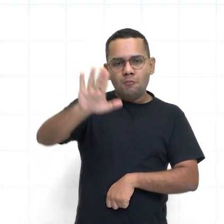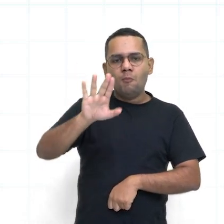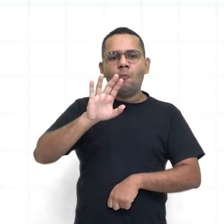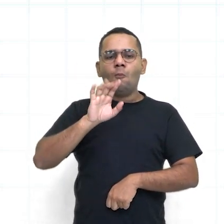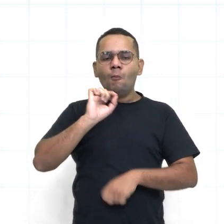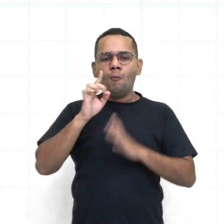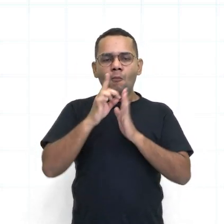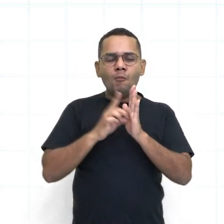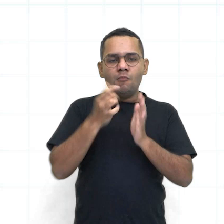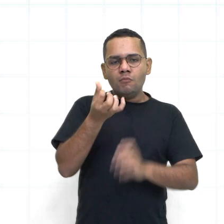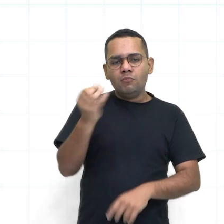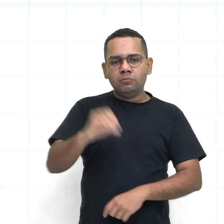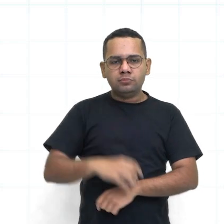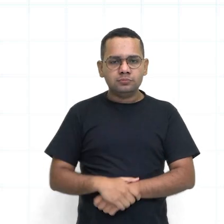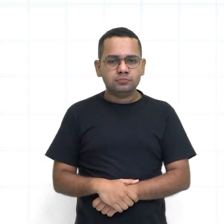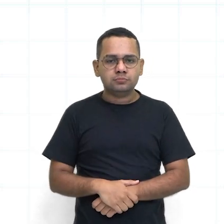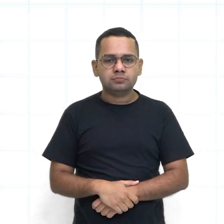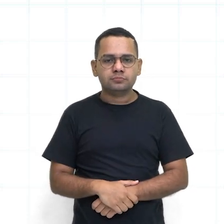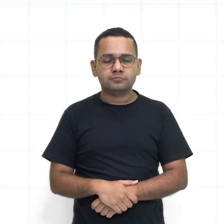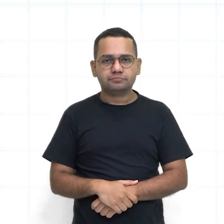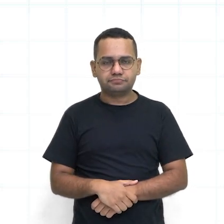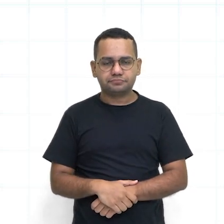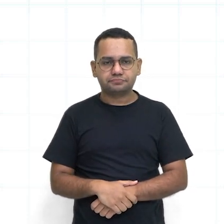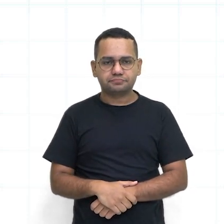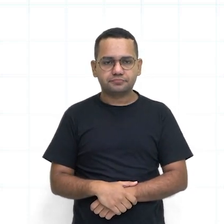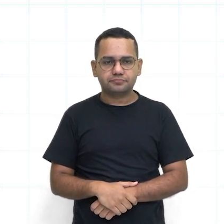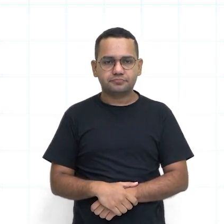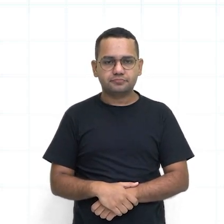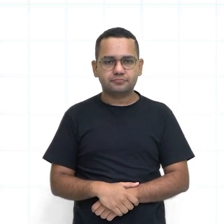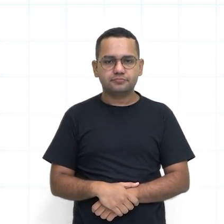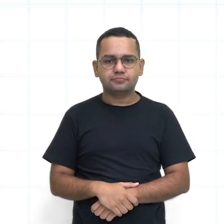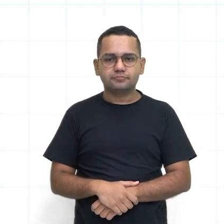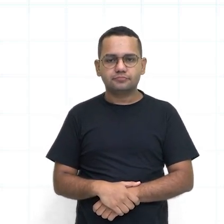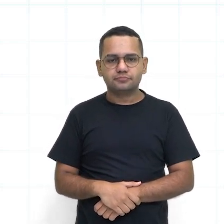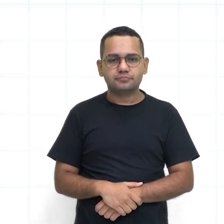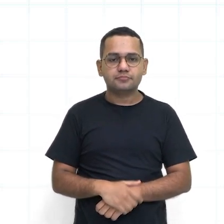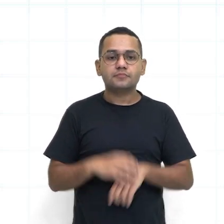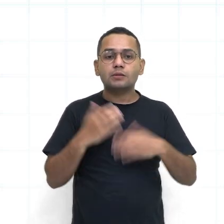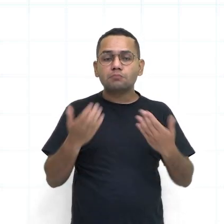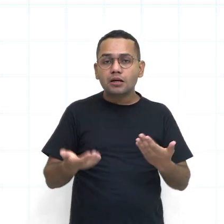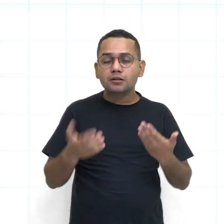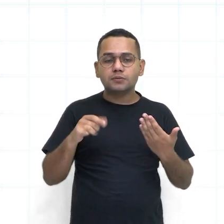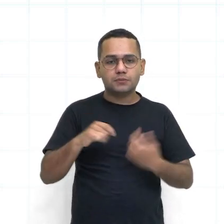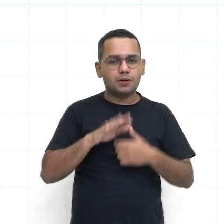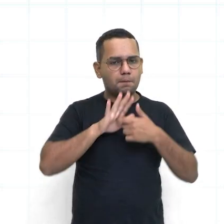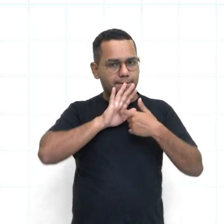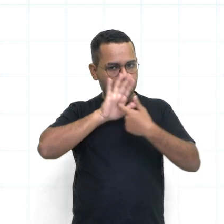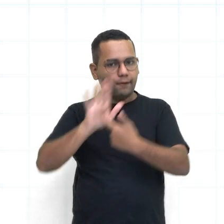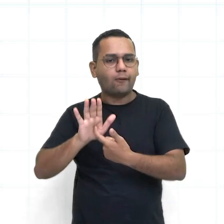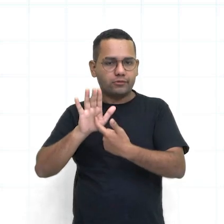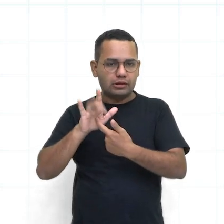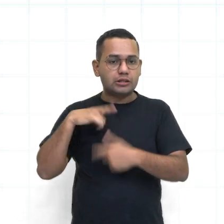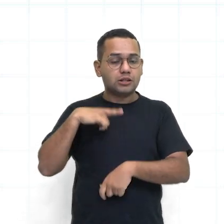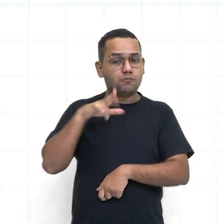1960. Em exposições, o nome hiperrealismo foi utilizado pela primeira vez